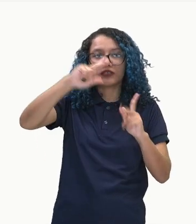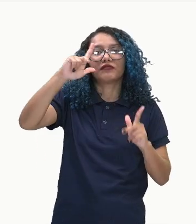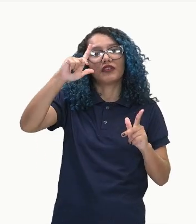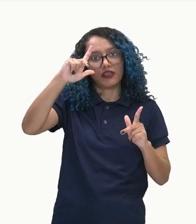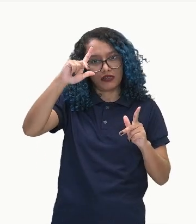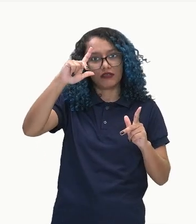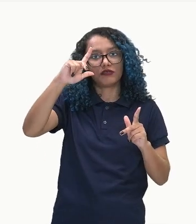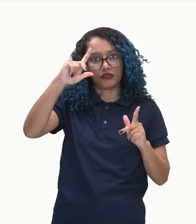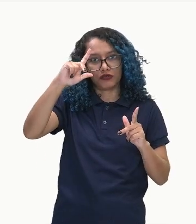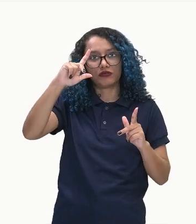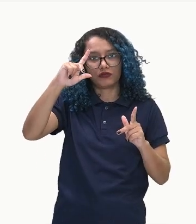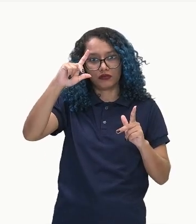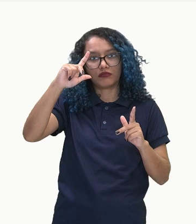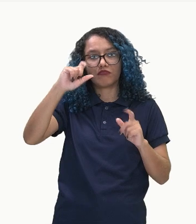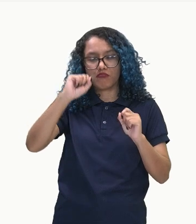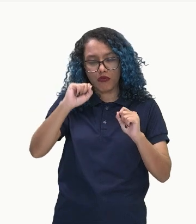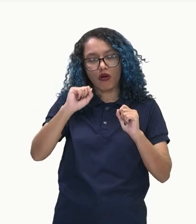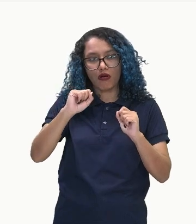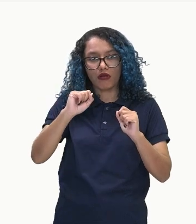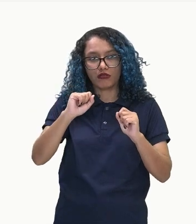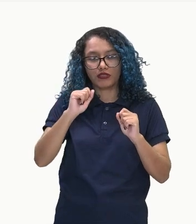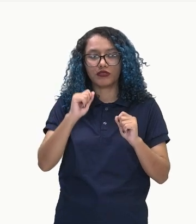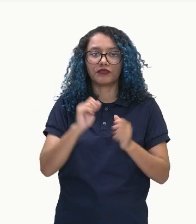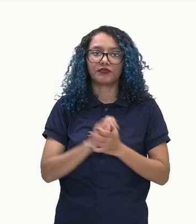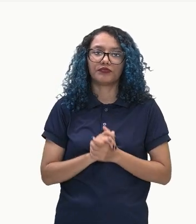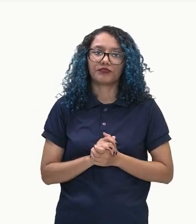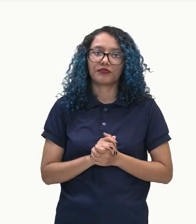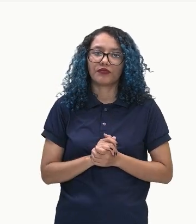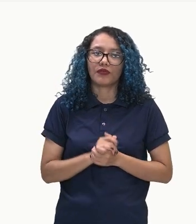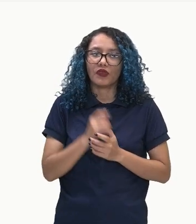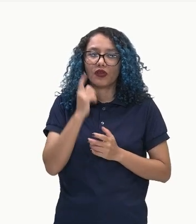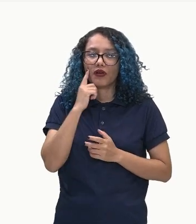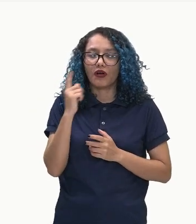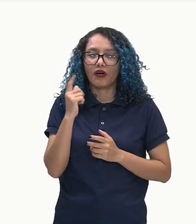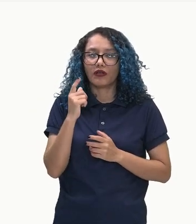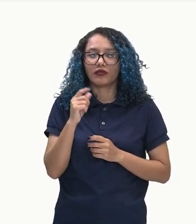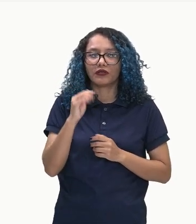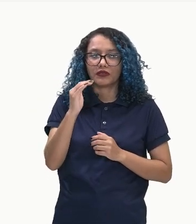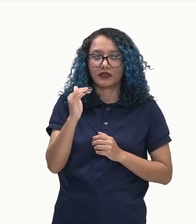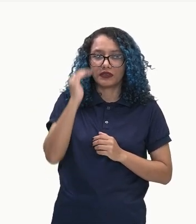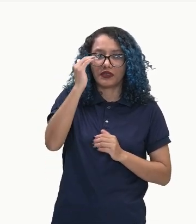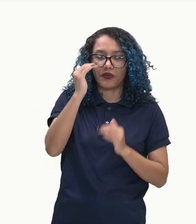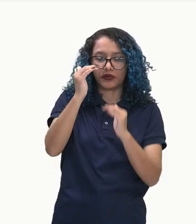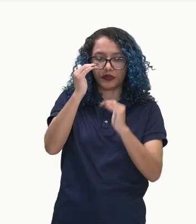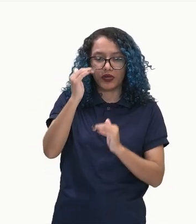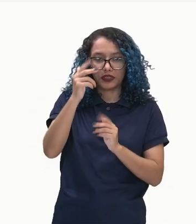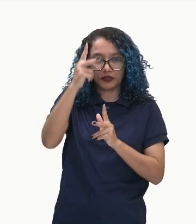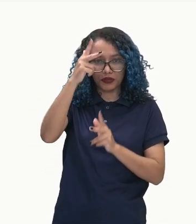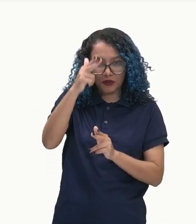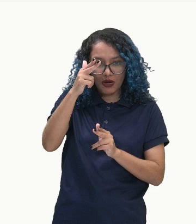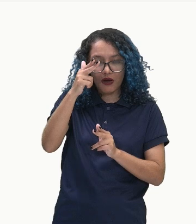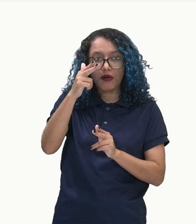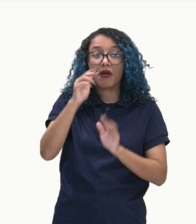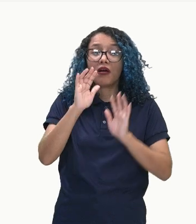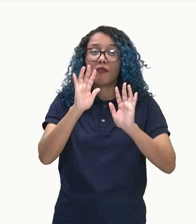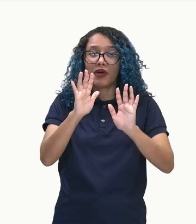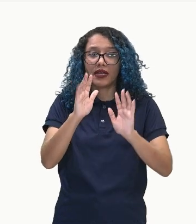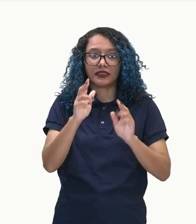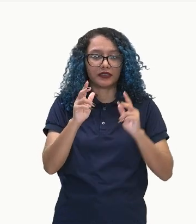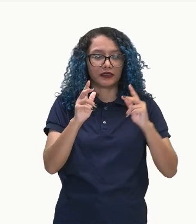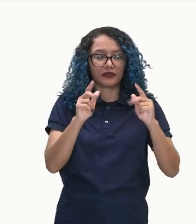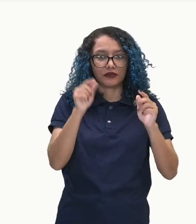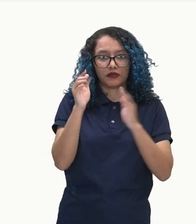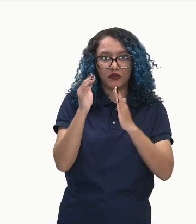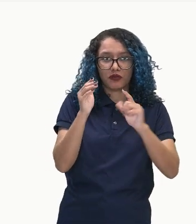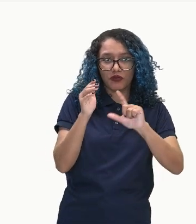pode dizer que é igual a esse, mas esse aqui, eu marco esses 2 tracinhos, ó, são iguais nesse sentido,